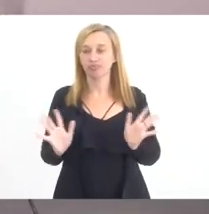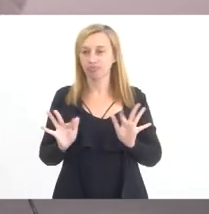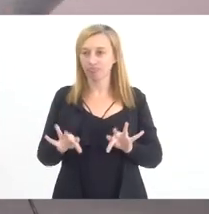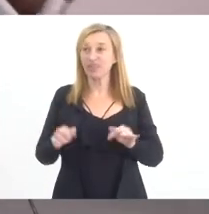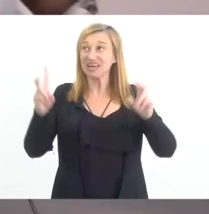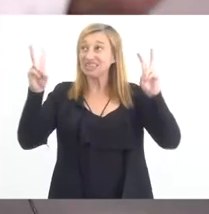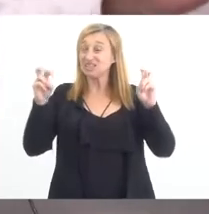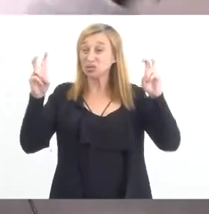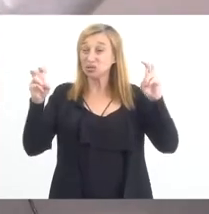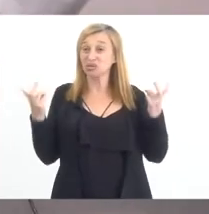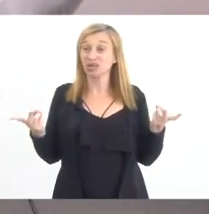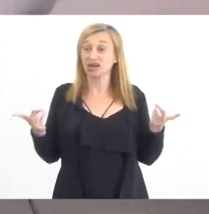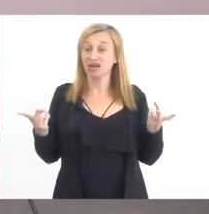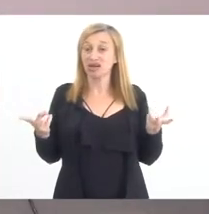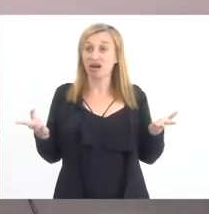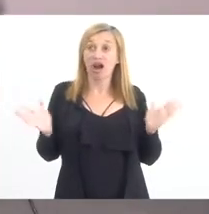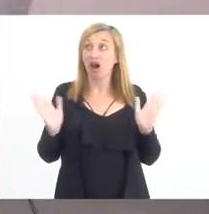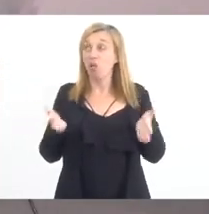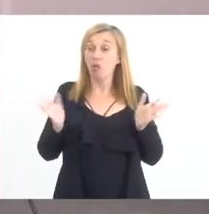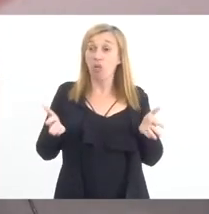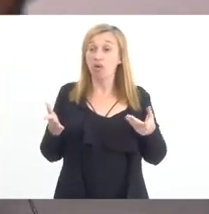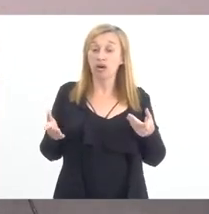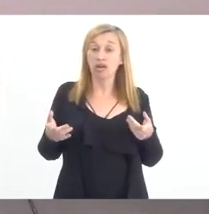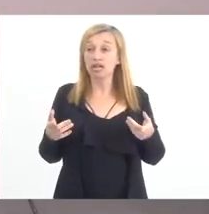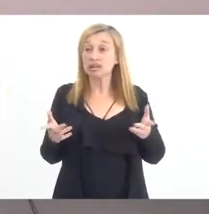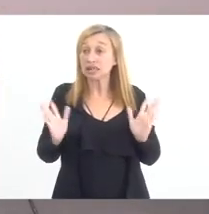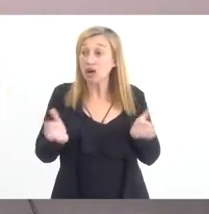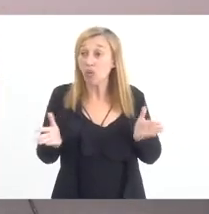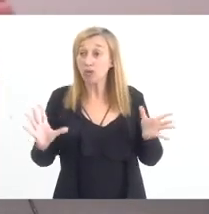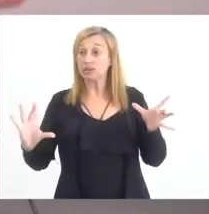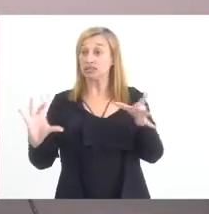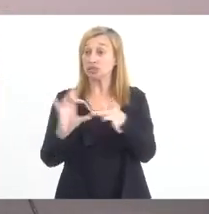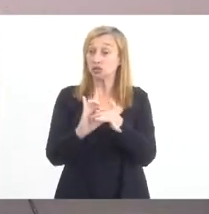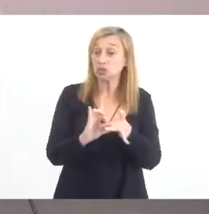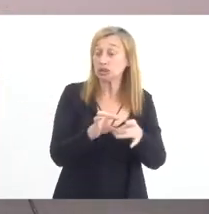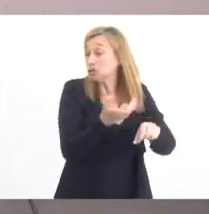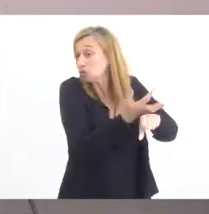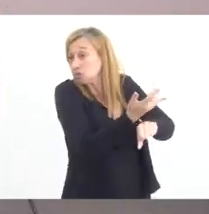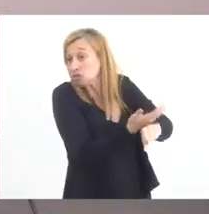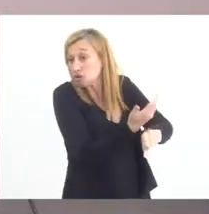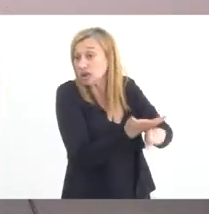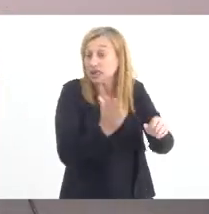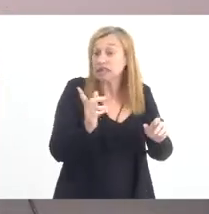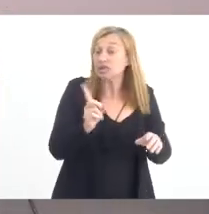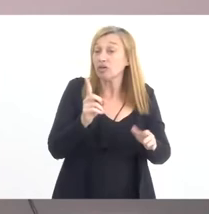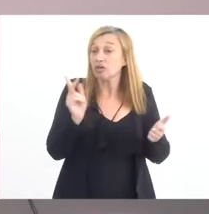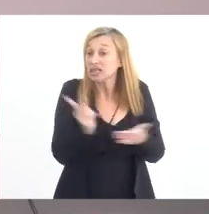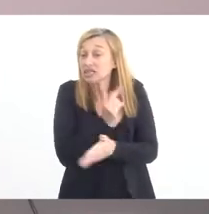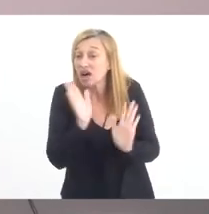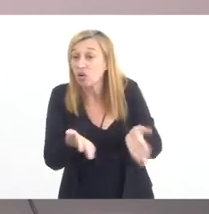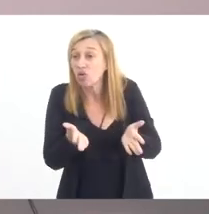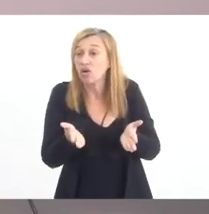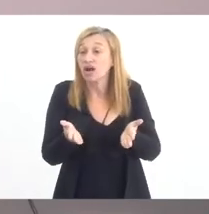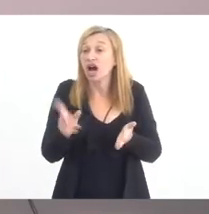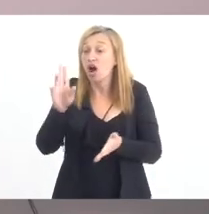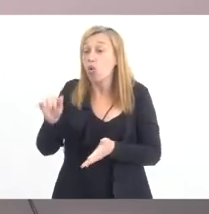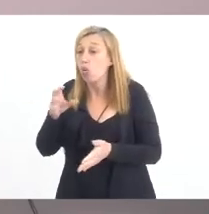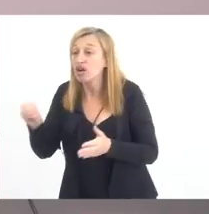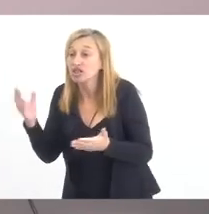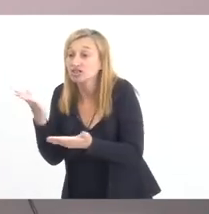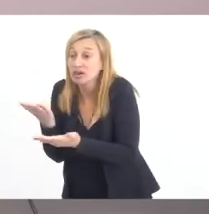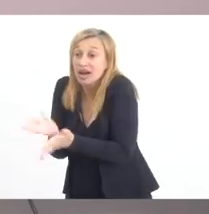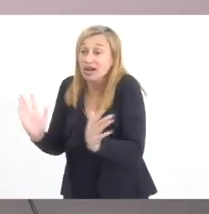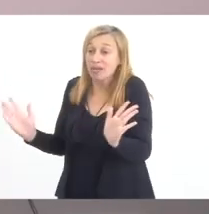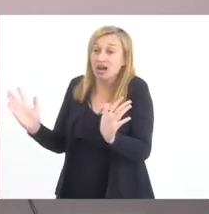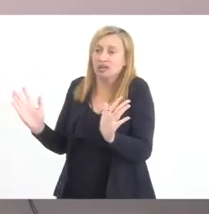essa questão de dizer que tem que ser agora, que tem que fundir com a UERJ, porque se não fundir com a UERJ agora, a UES vai deixar de existir. Isso cai por